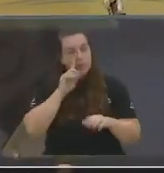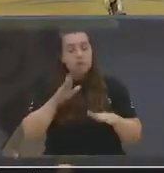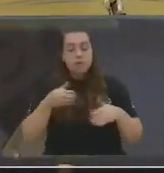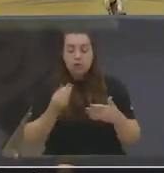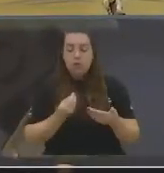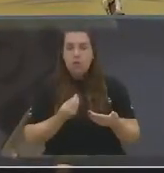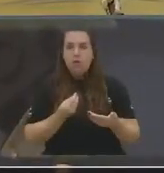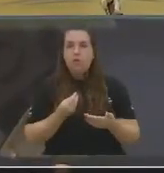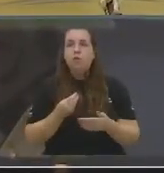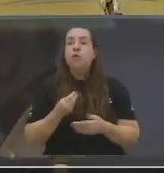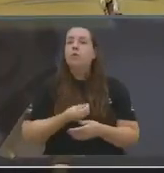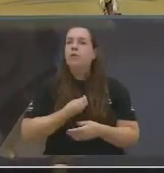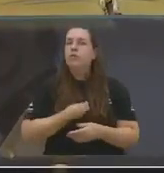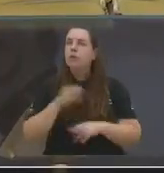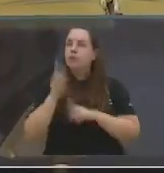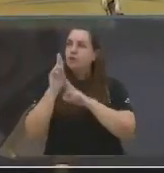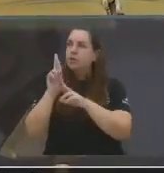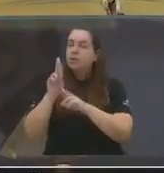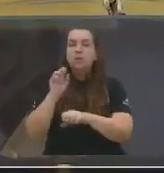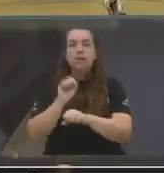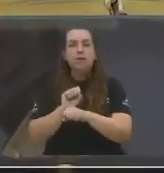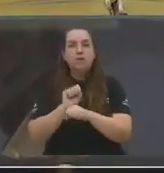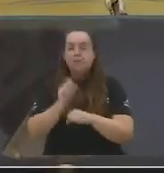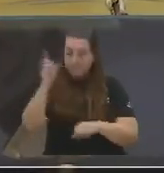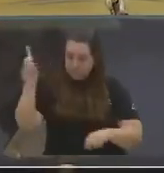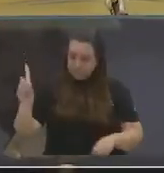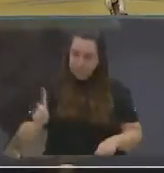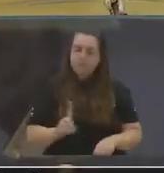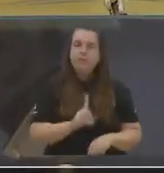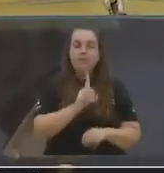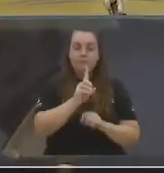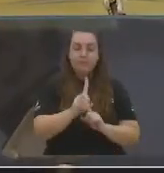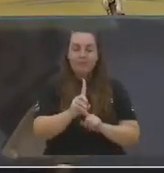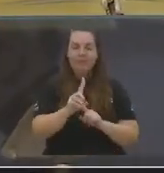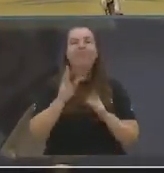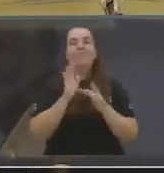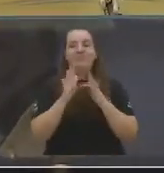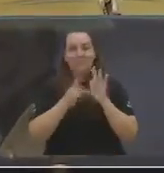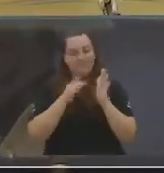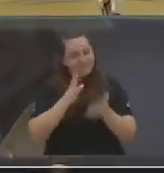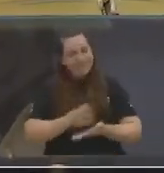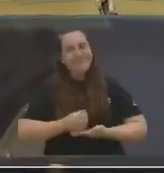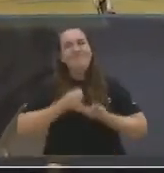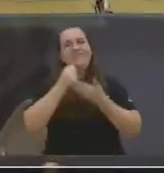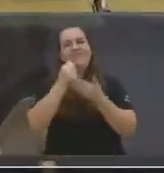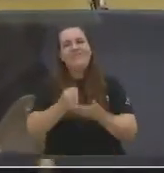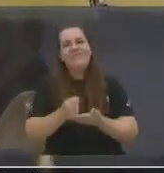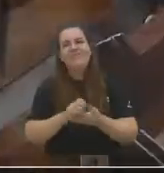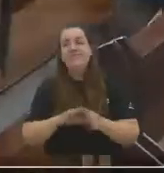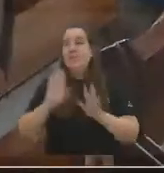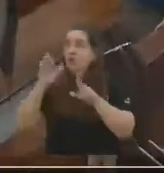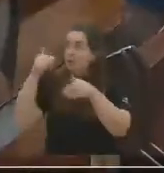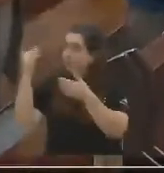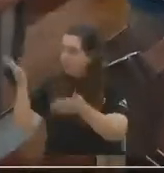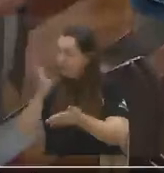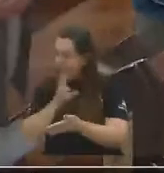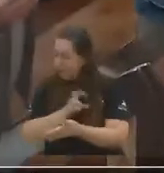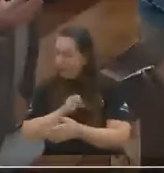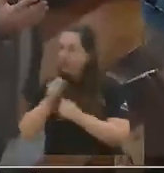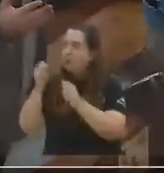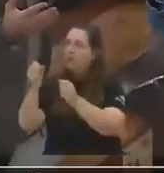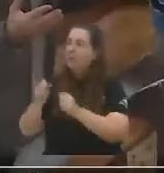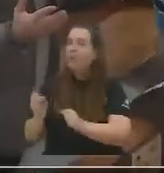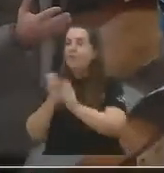perigos, enquanto vivendo a esperança, aguardamos a vinda do Cristo Salvador. Vosso é